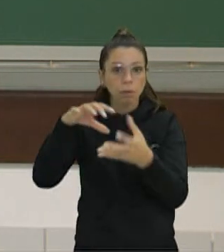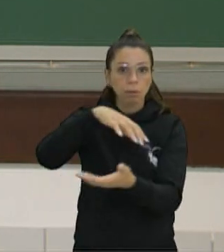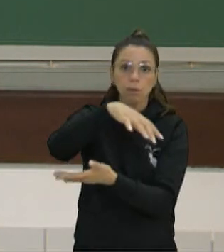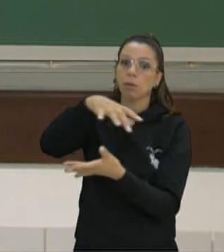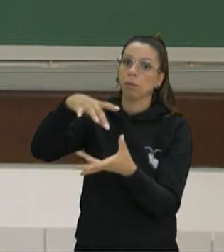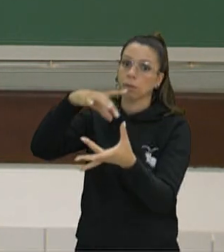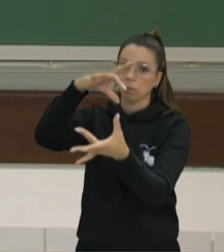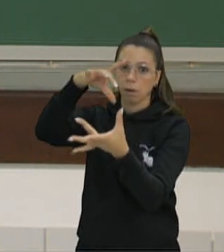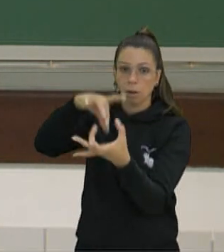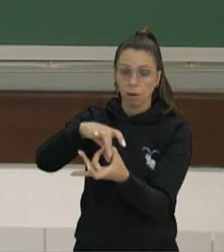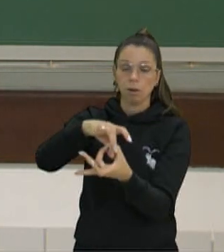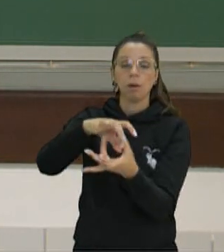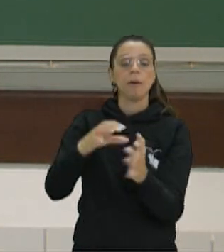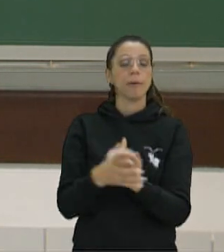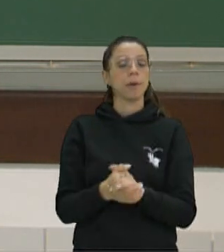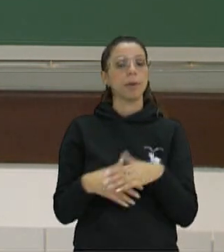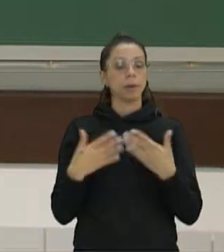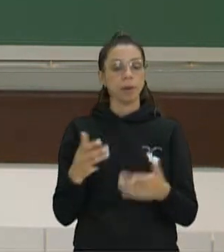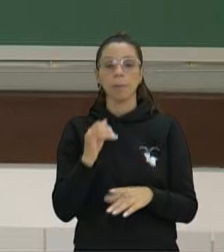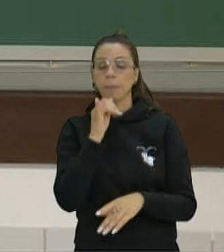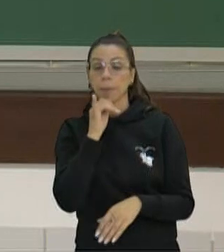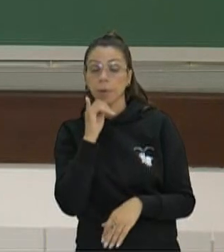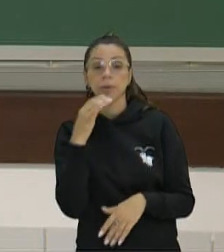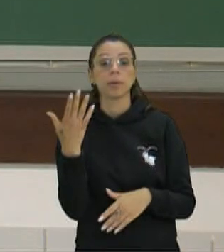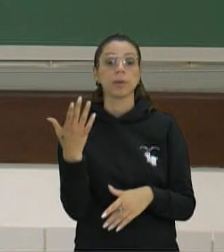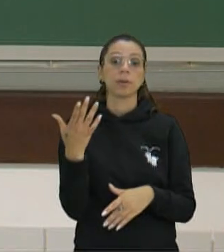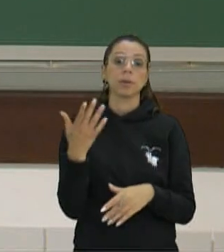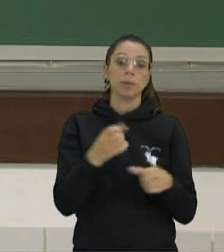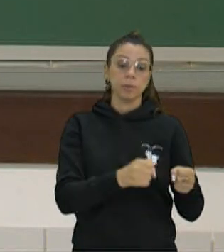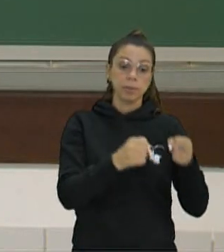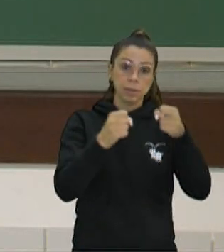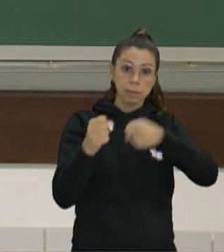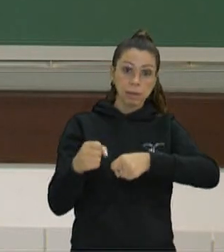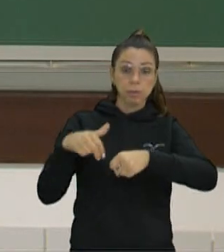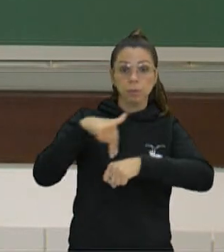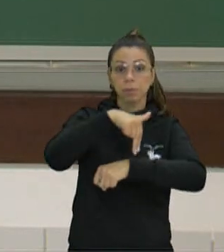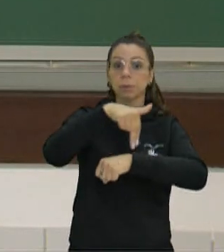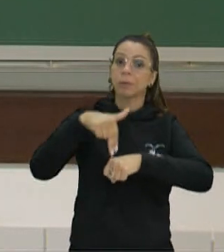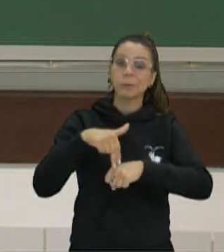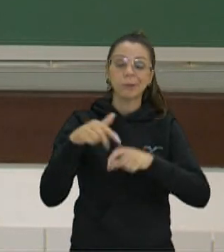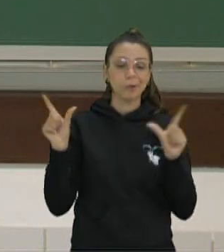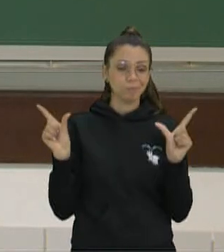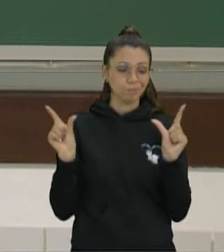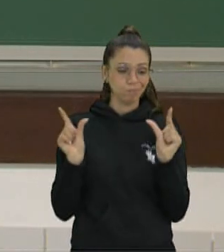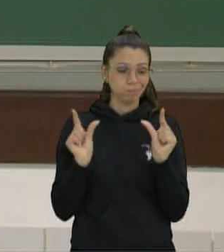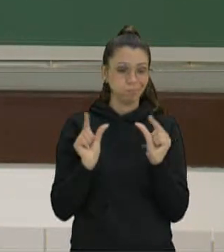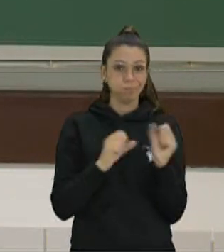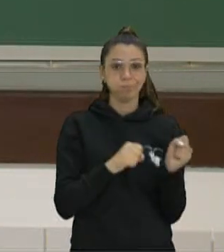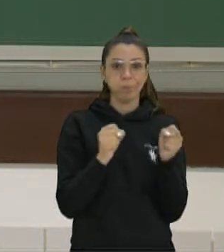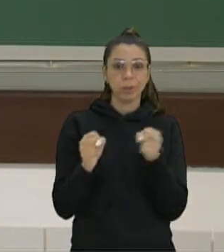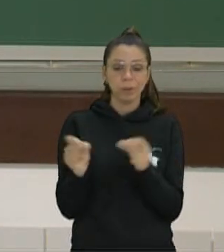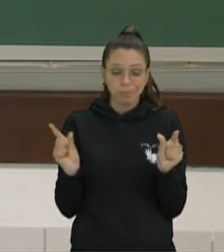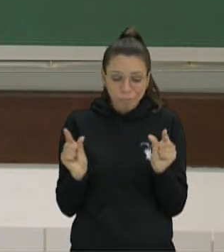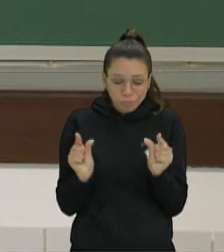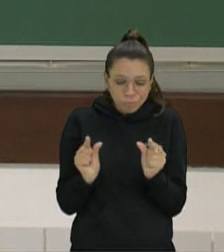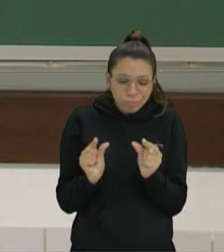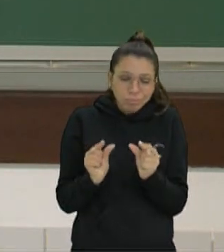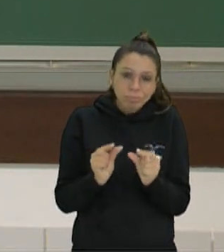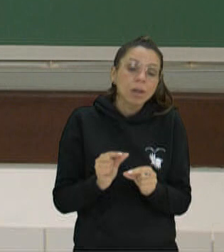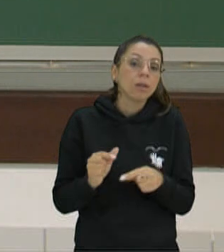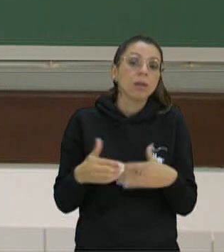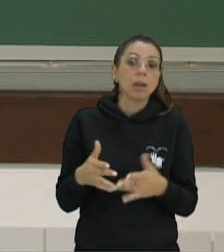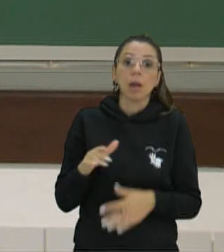globalização, em que os estados nacionais têm menos força do que esse poder, né, internacional